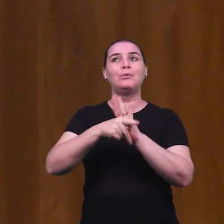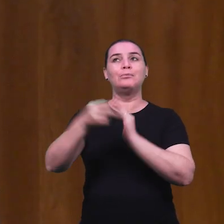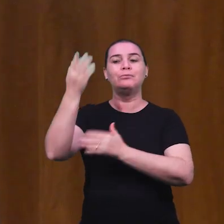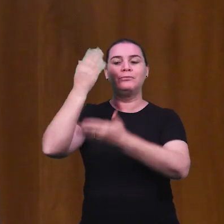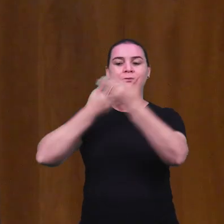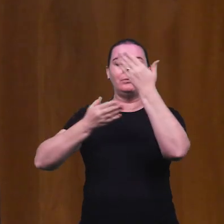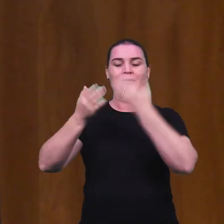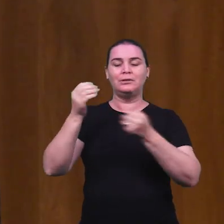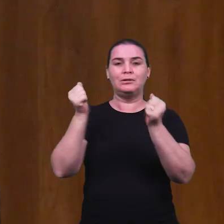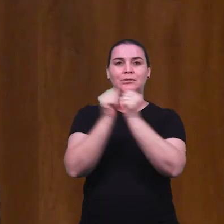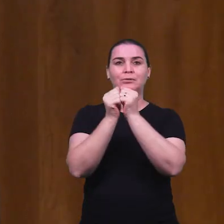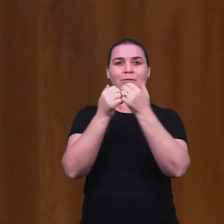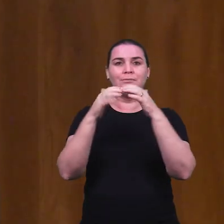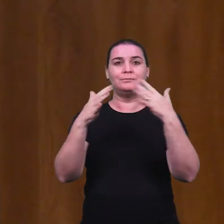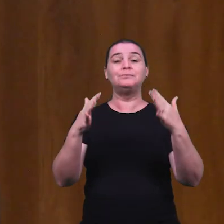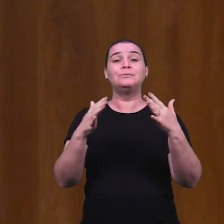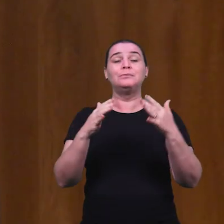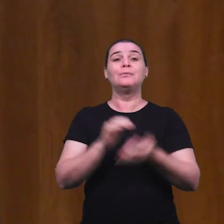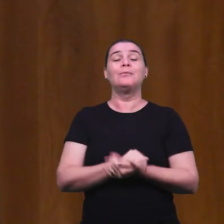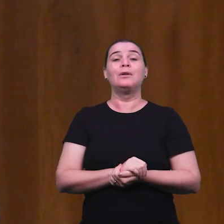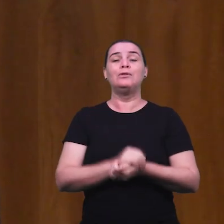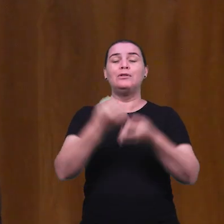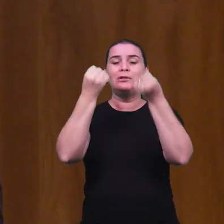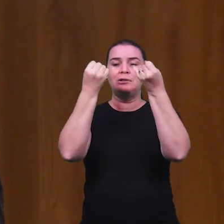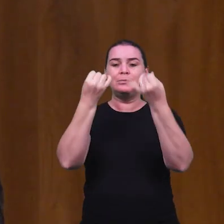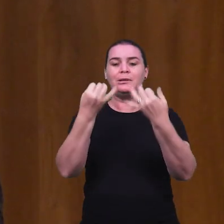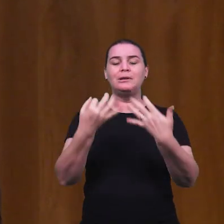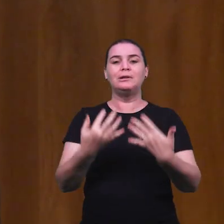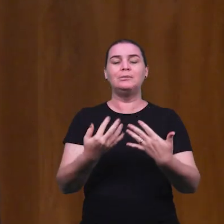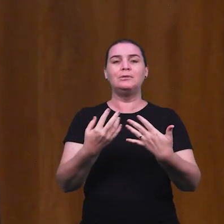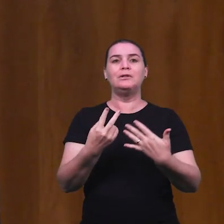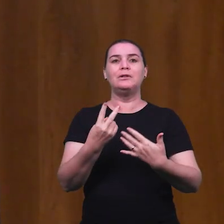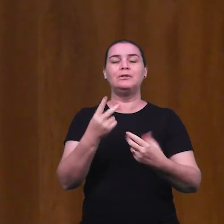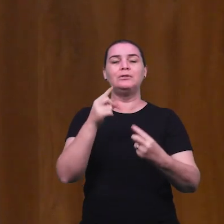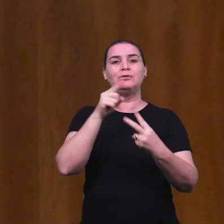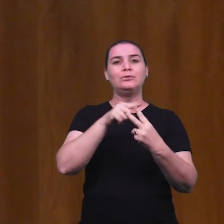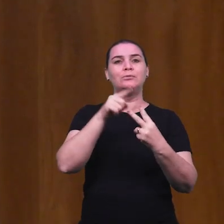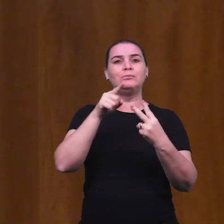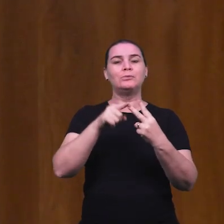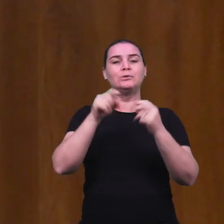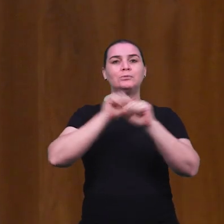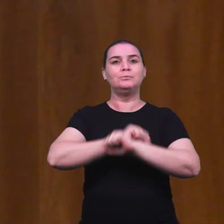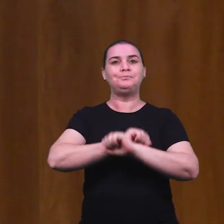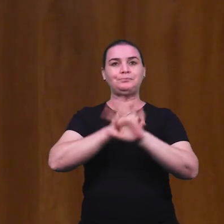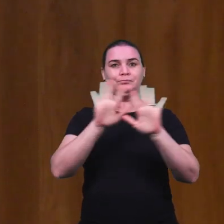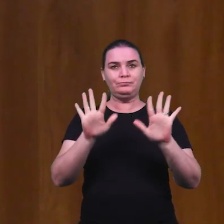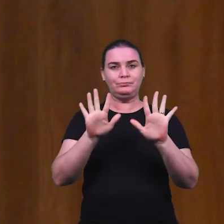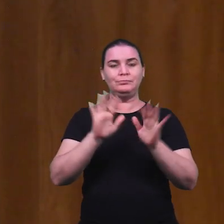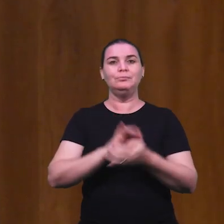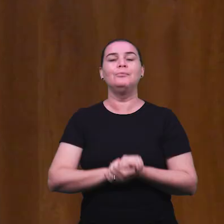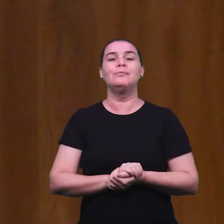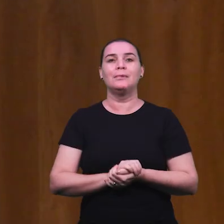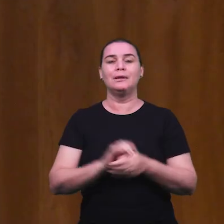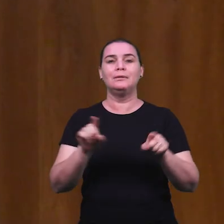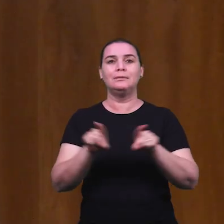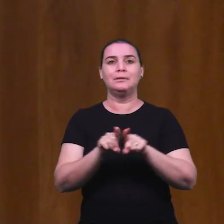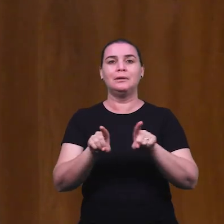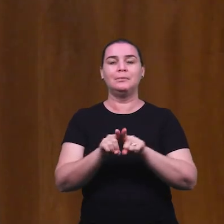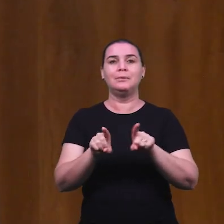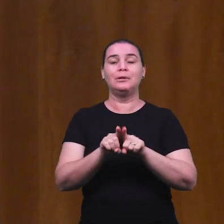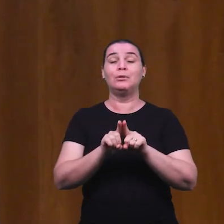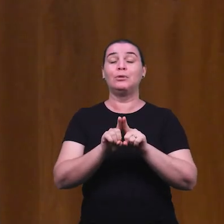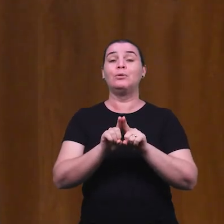sempre tratamos essa diferença com muita clareza. E os temas de ciência e fé também são trazidos, além de uma